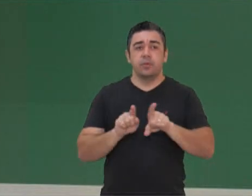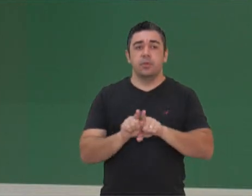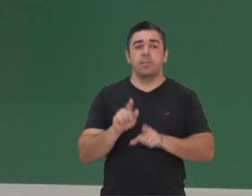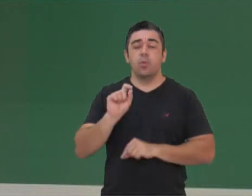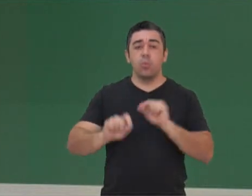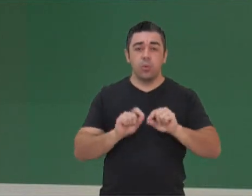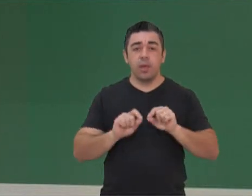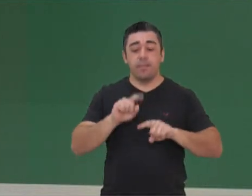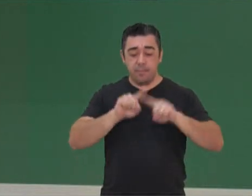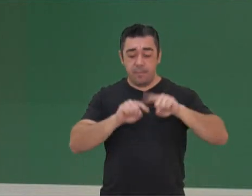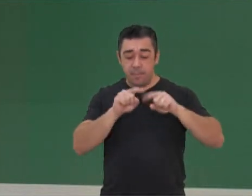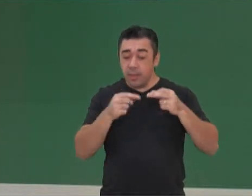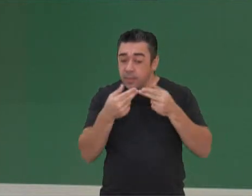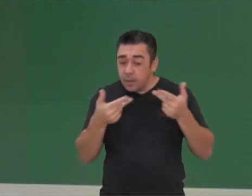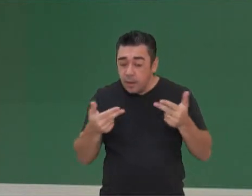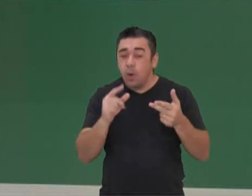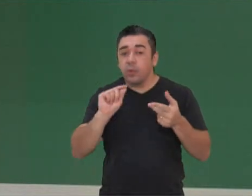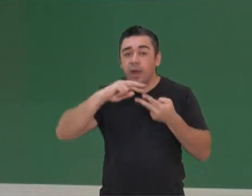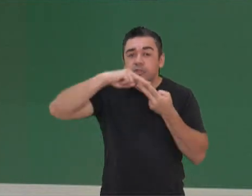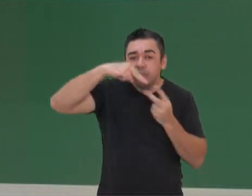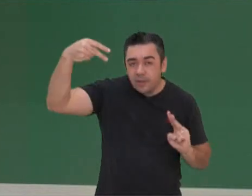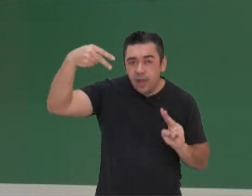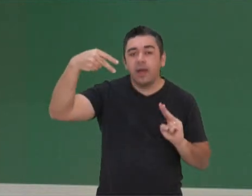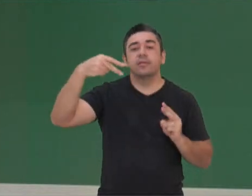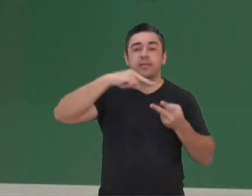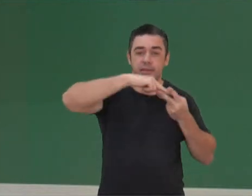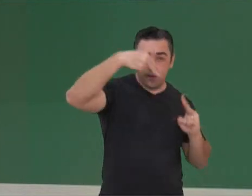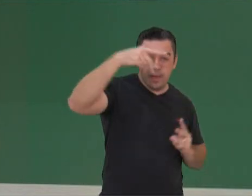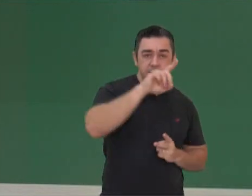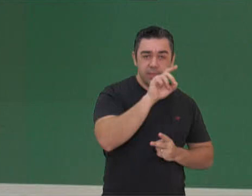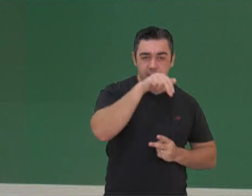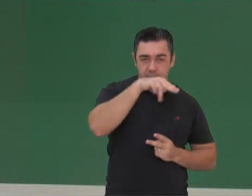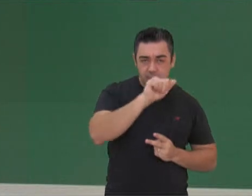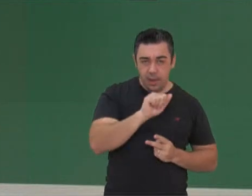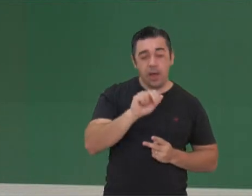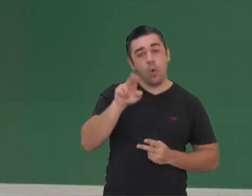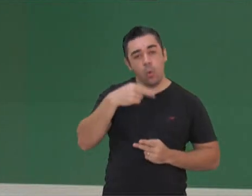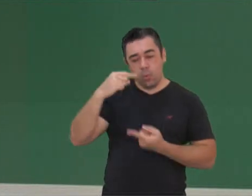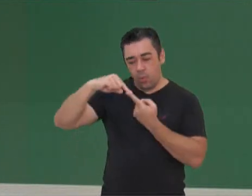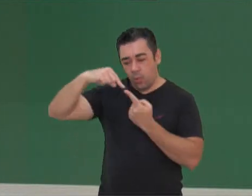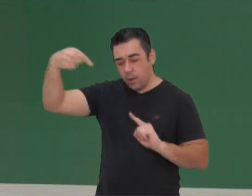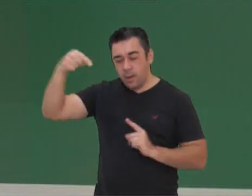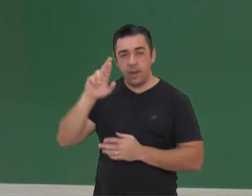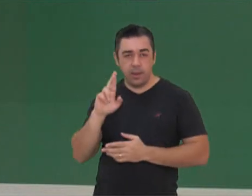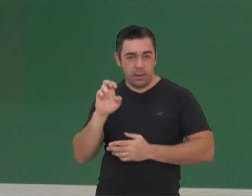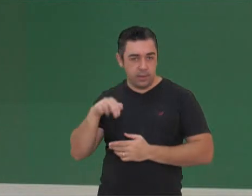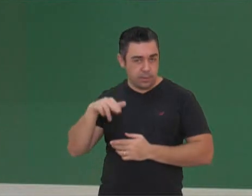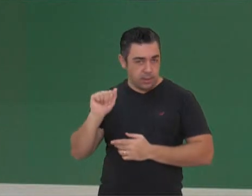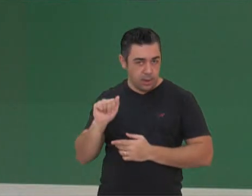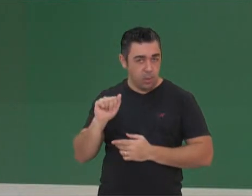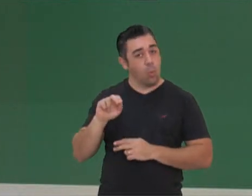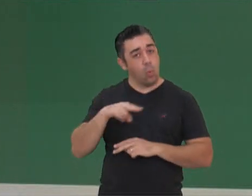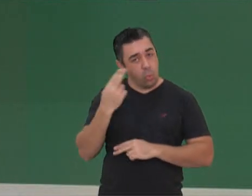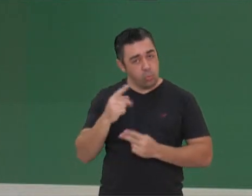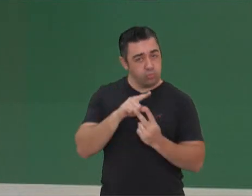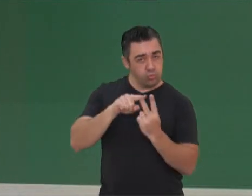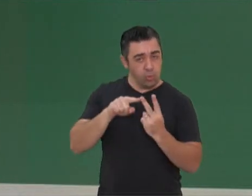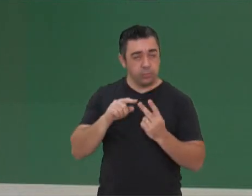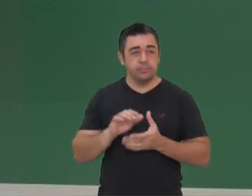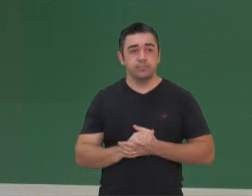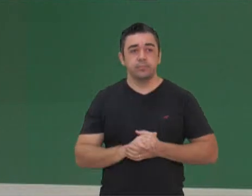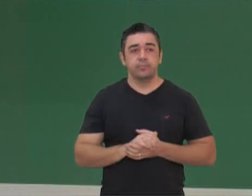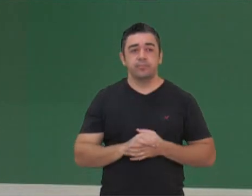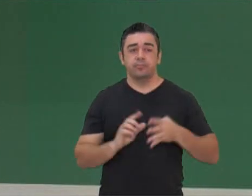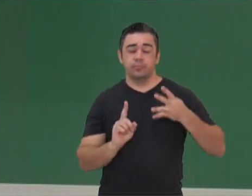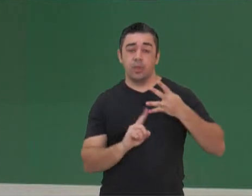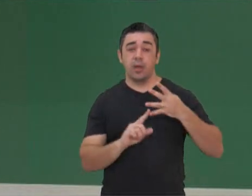pode ser o DNA ou pode ser o RNA, ou às vezes pode ser os dois. O que mais? Reprodução. Pode se